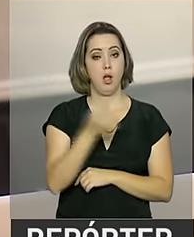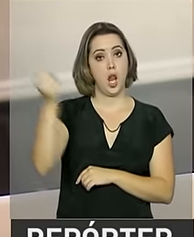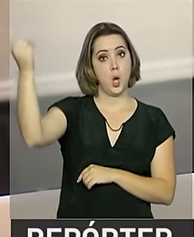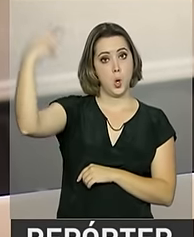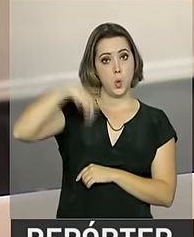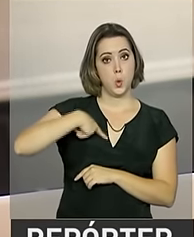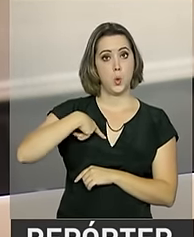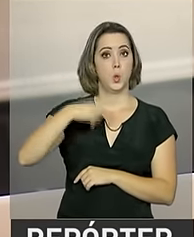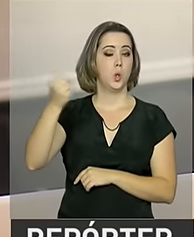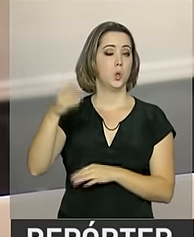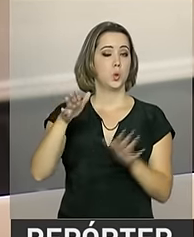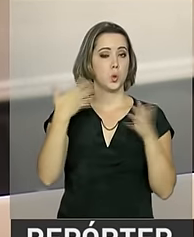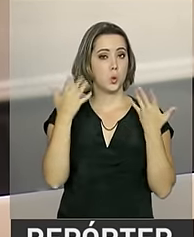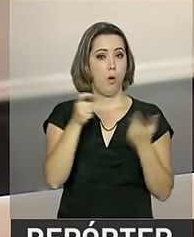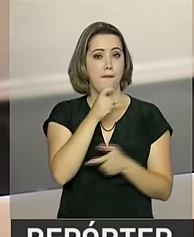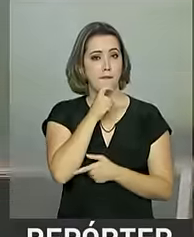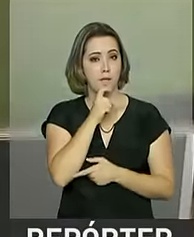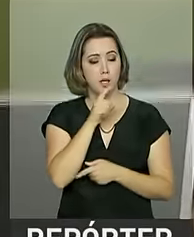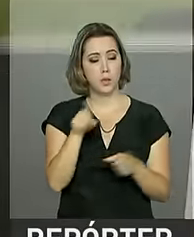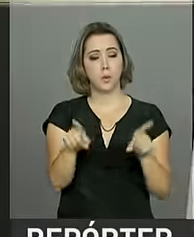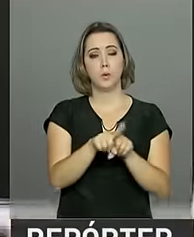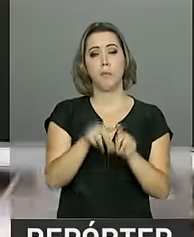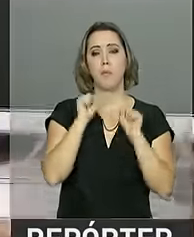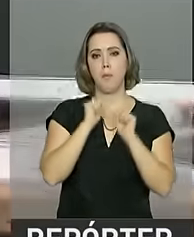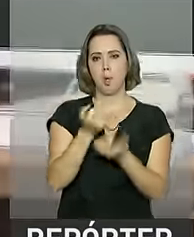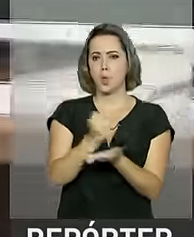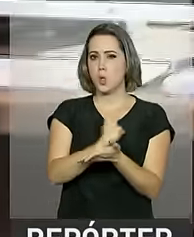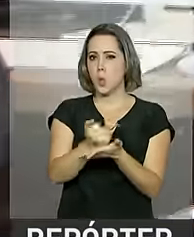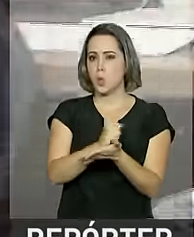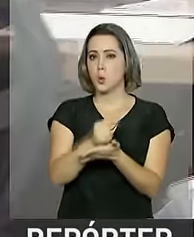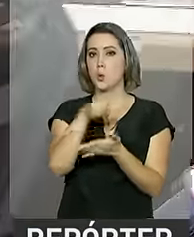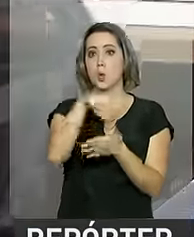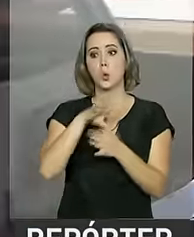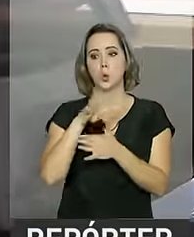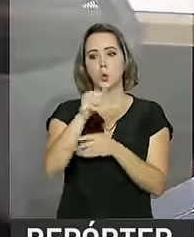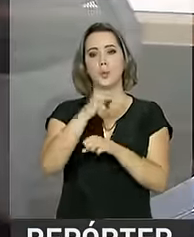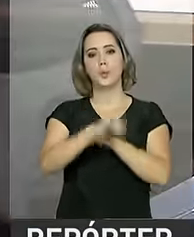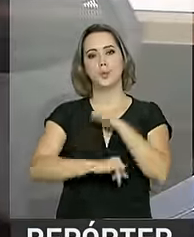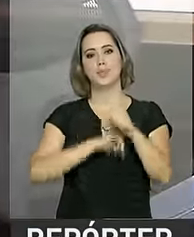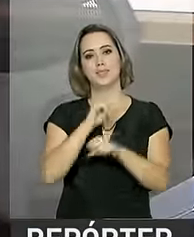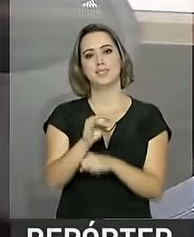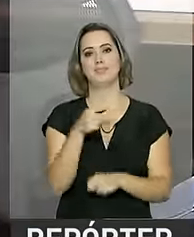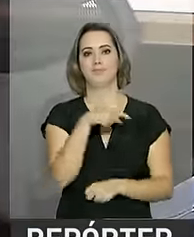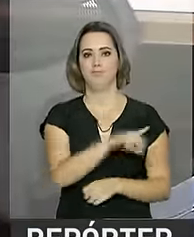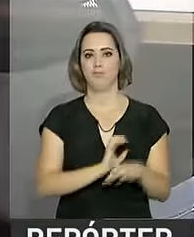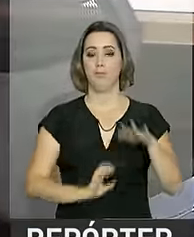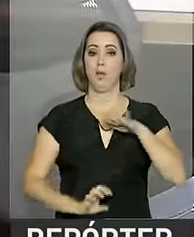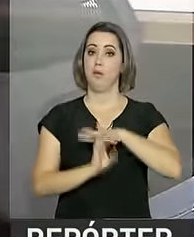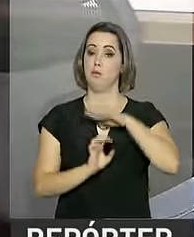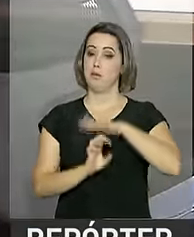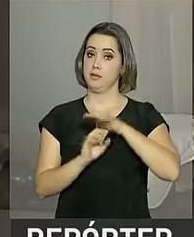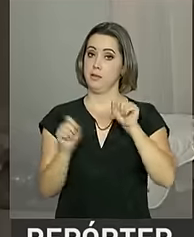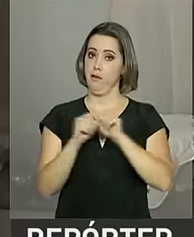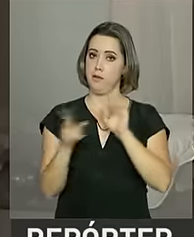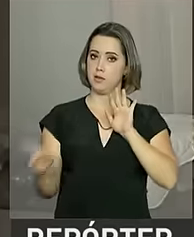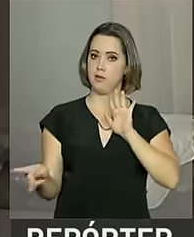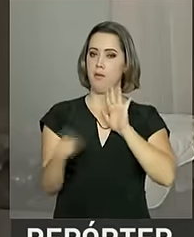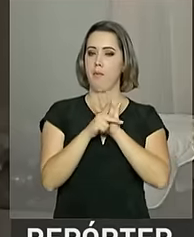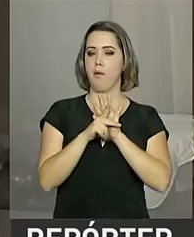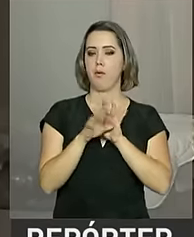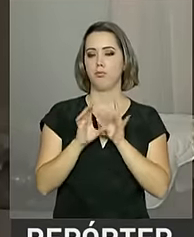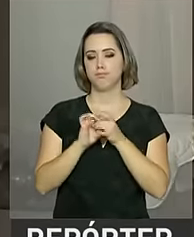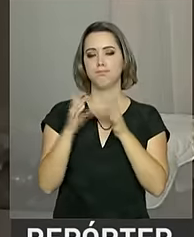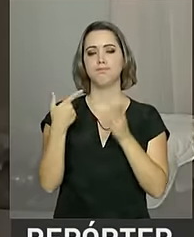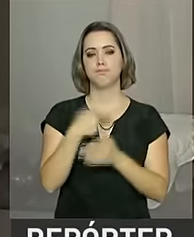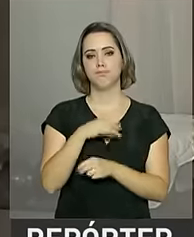condicionado e a TV também podem ser controlados pela internet foi a empresa do Ronaldo que fez a automação da casa ele está